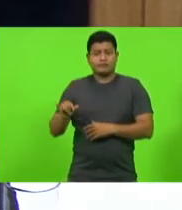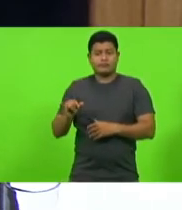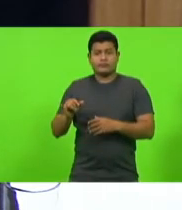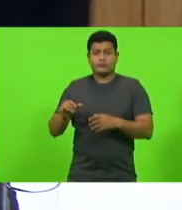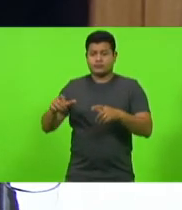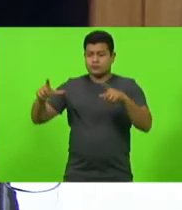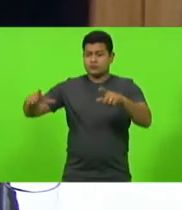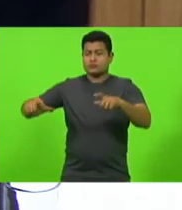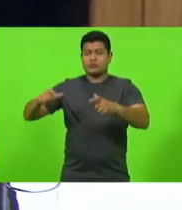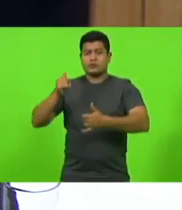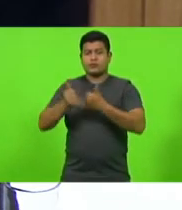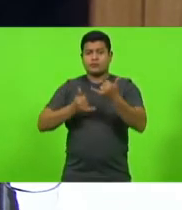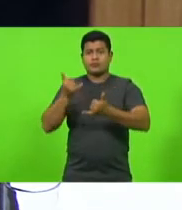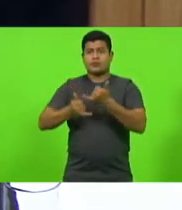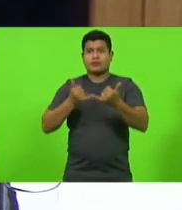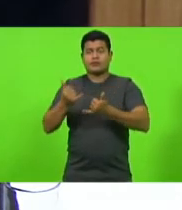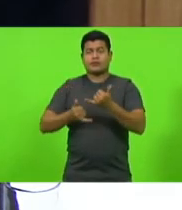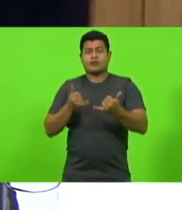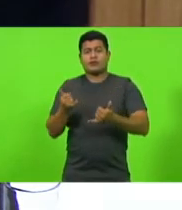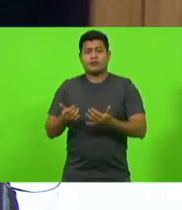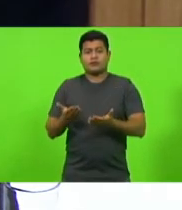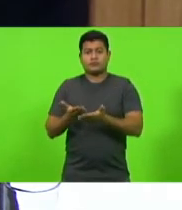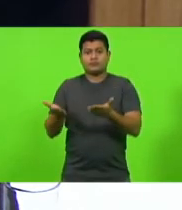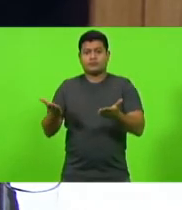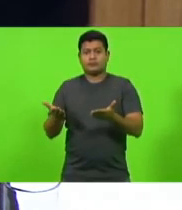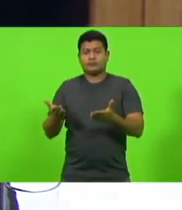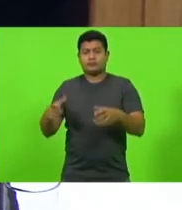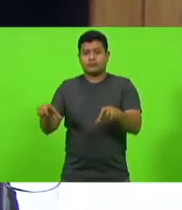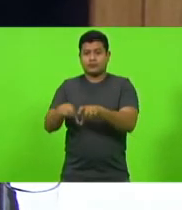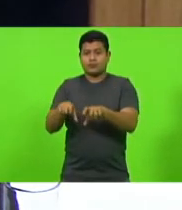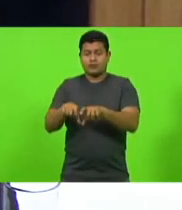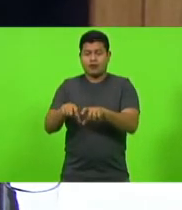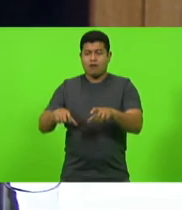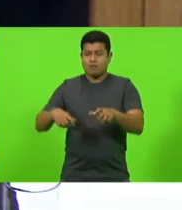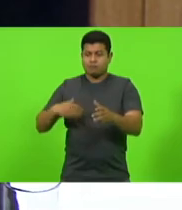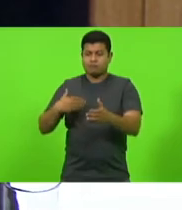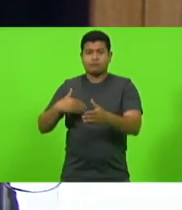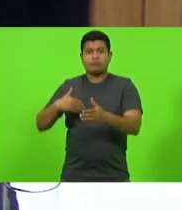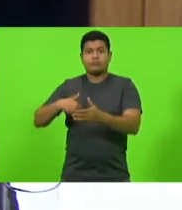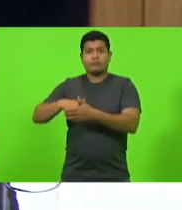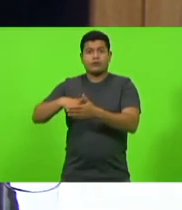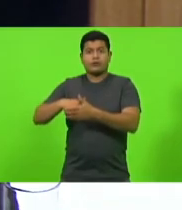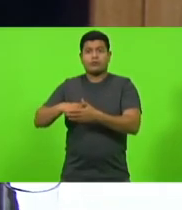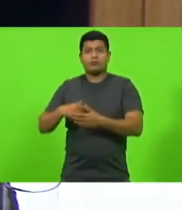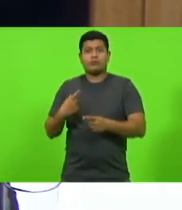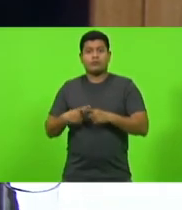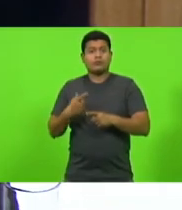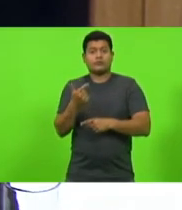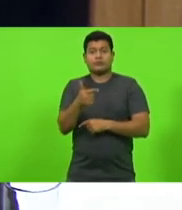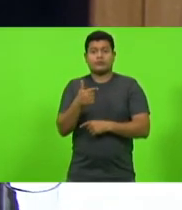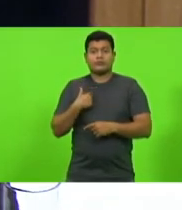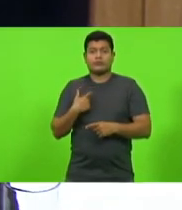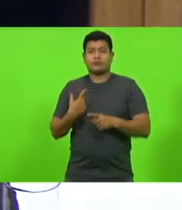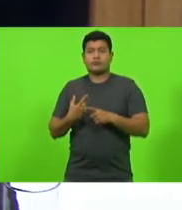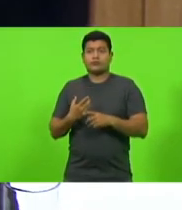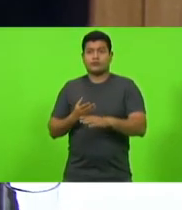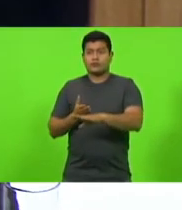infantil, numa cancha de bocha, numa quadra de grama sintética? Porque não tem. E quando tem, as pessoas vão